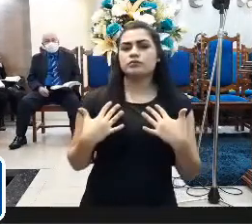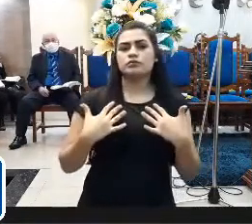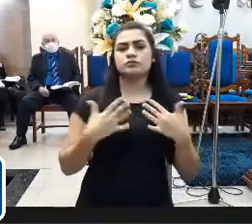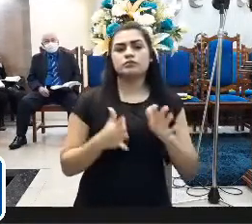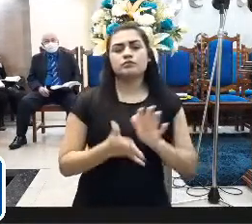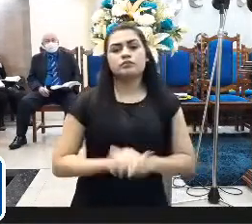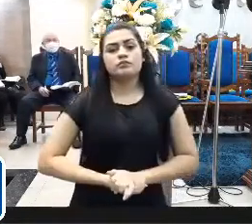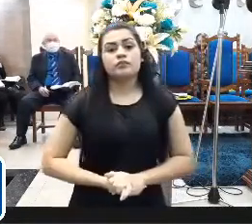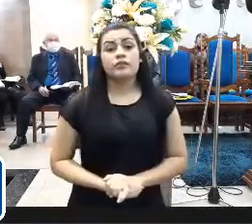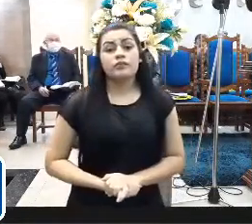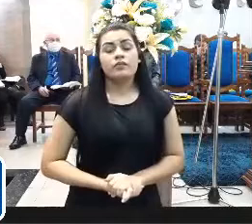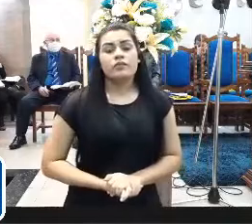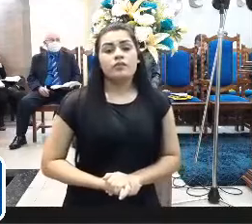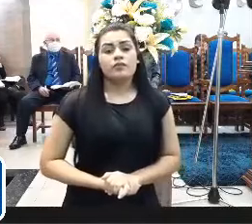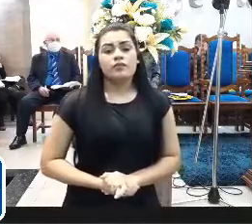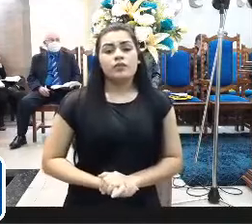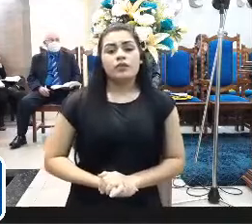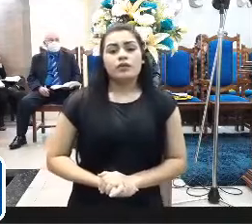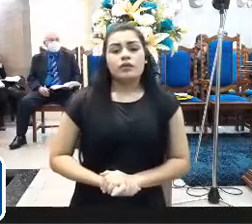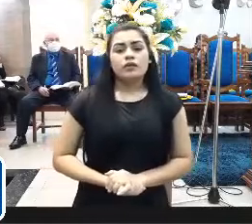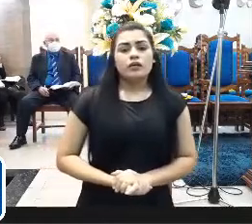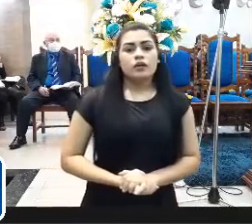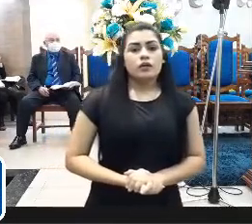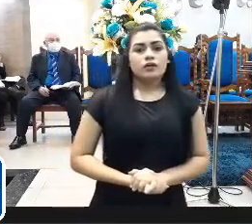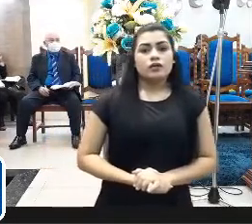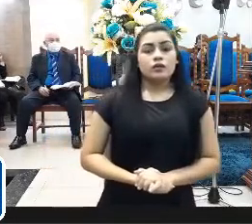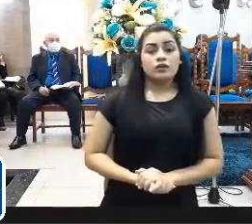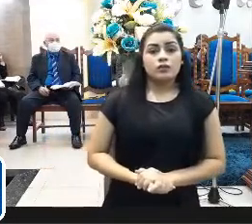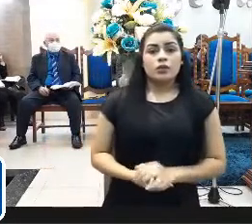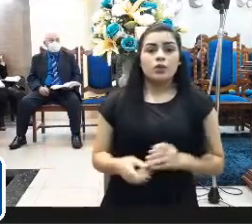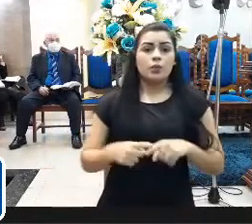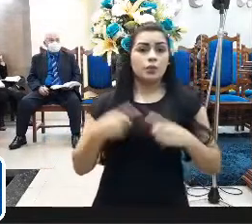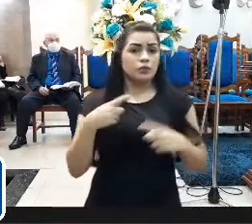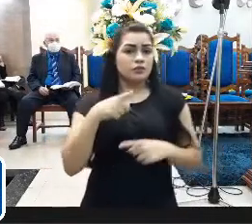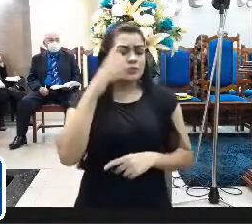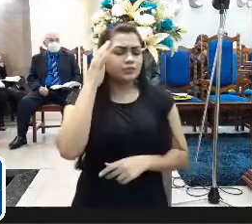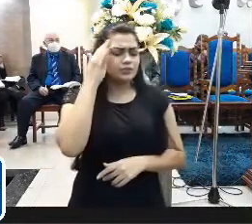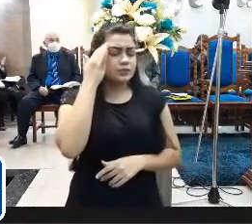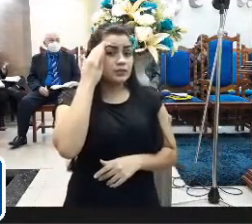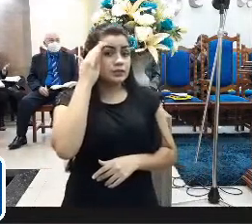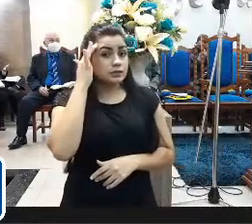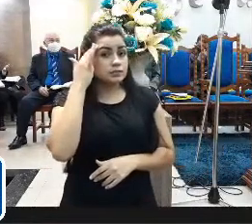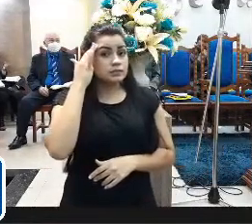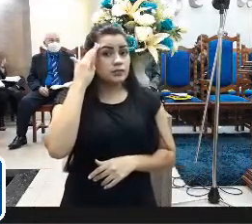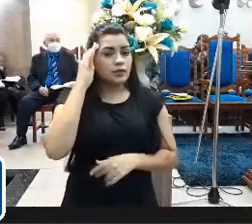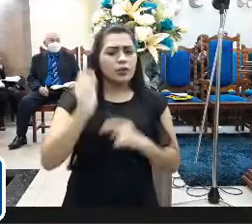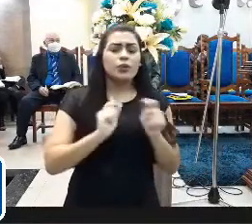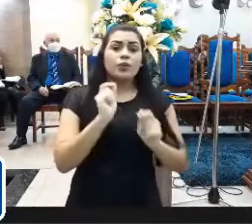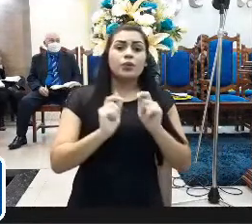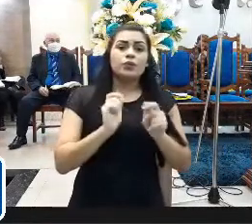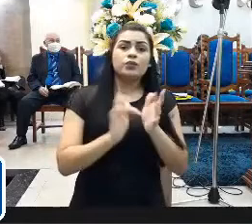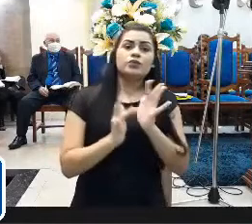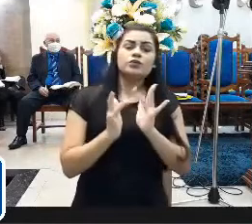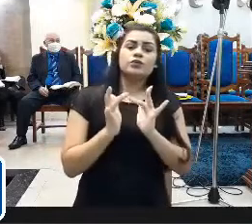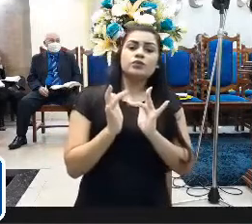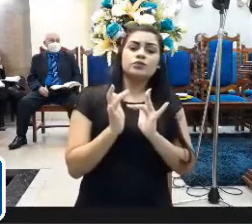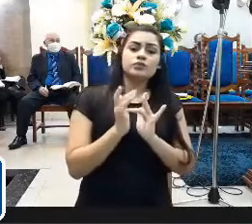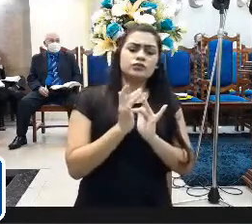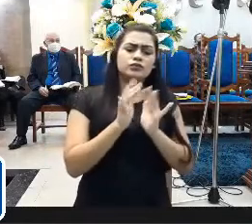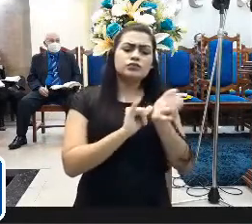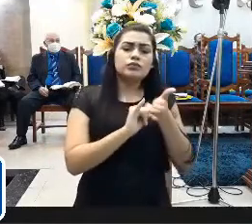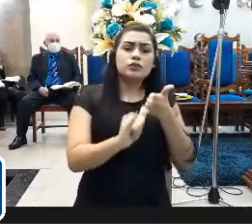Aleluia! Mas se você for entender, na verdade o que o apóstolo está dizendo aqui, é que pelo nome de Cristo nós podemos ser o